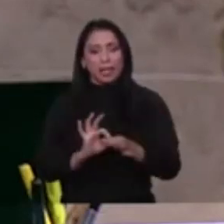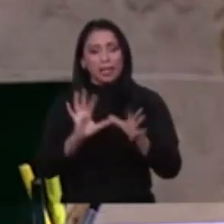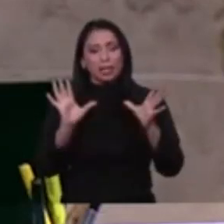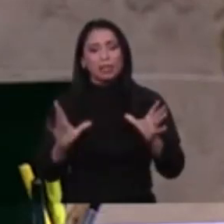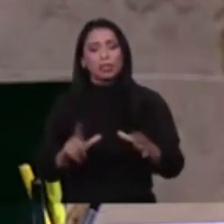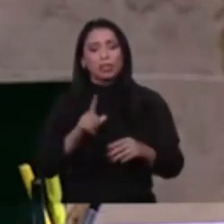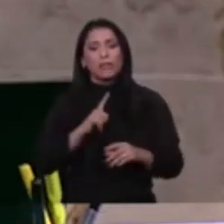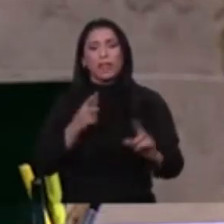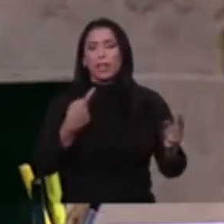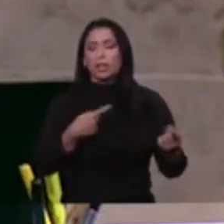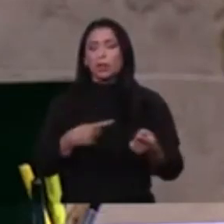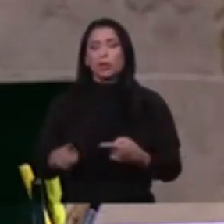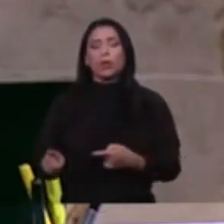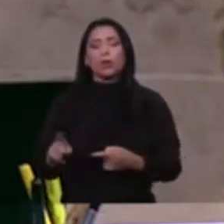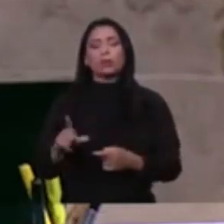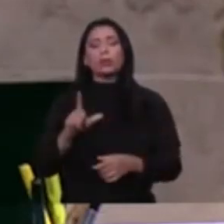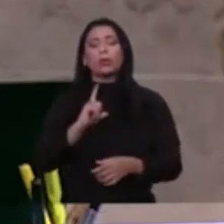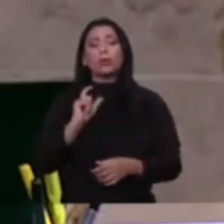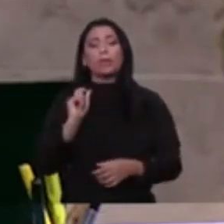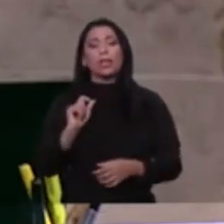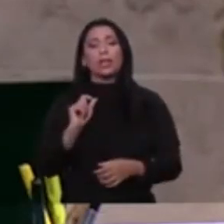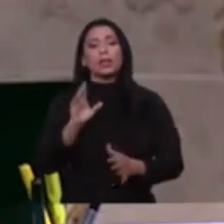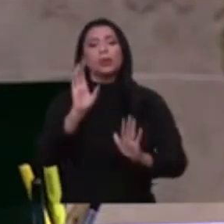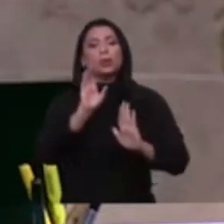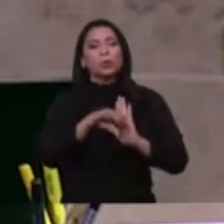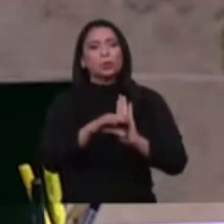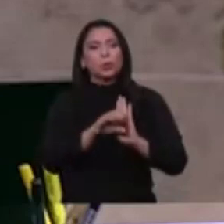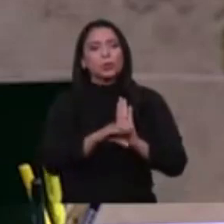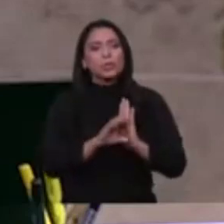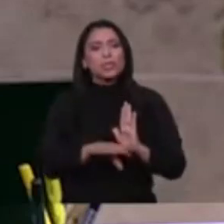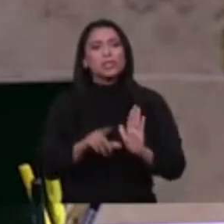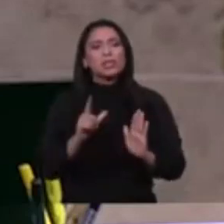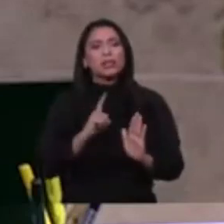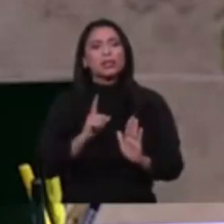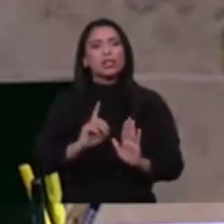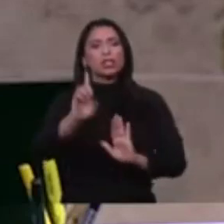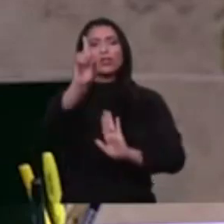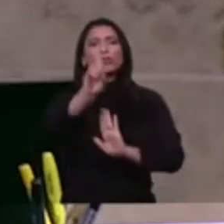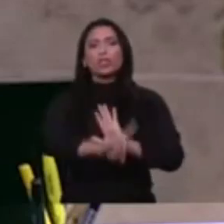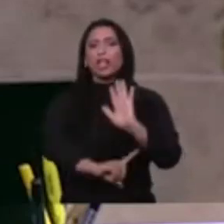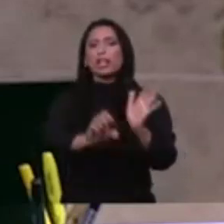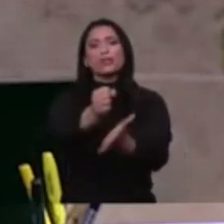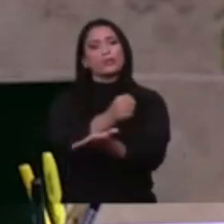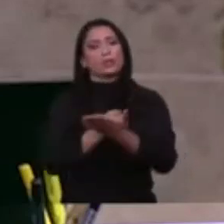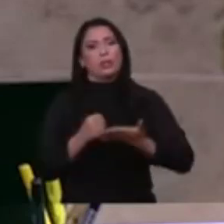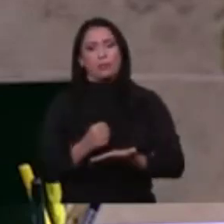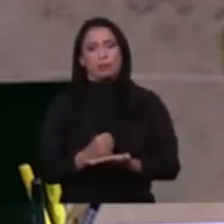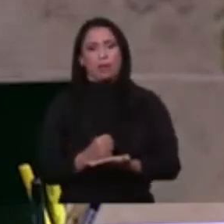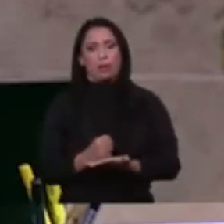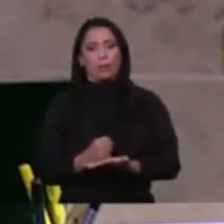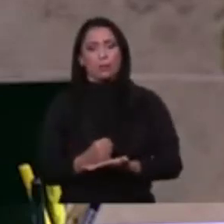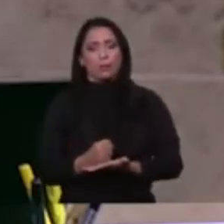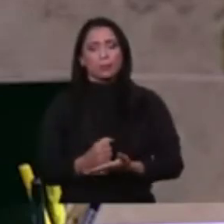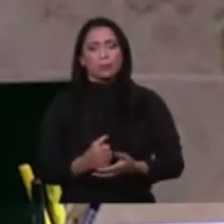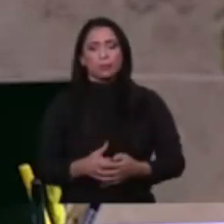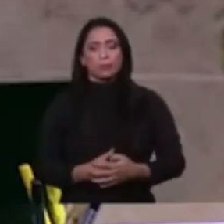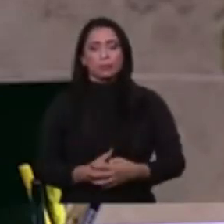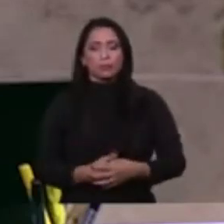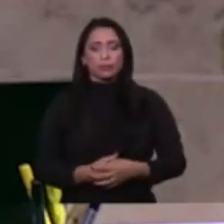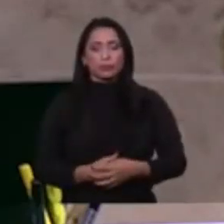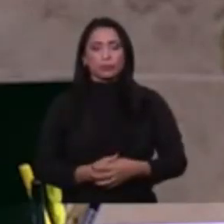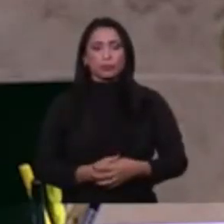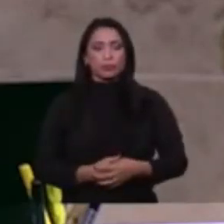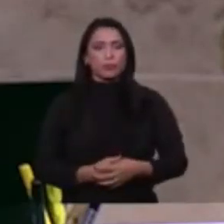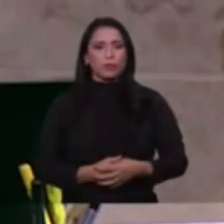deturpada concepção da própria essência do referido direito fundamental, que jamais pode ser